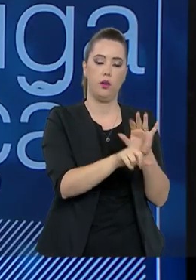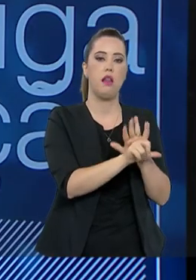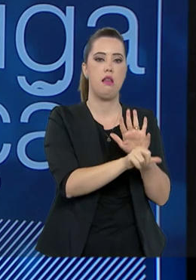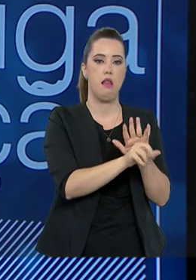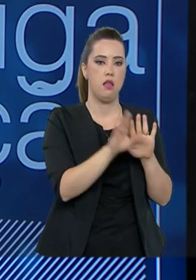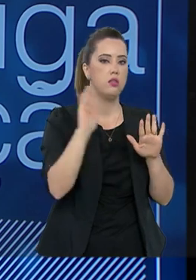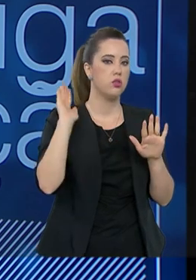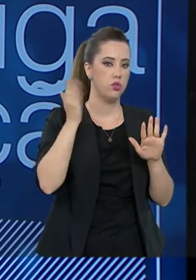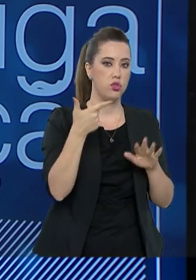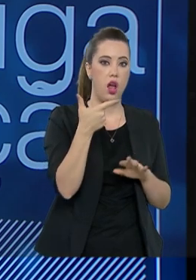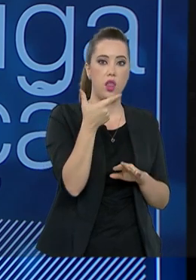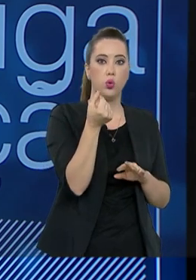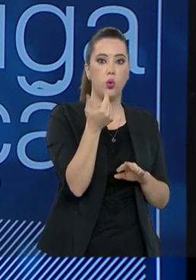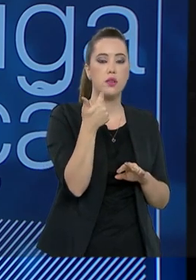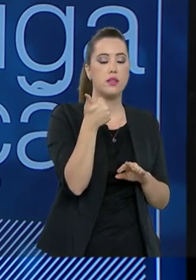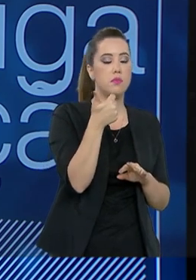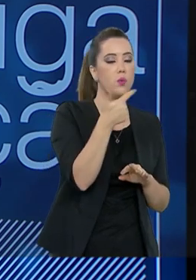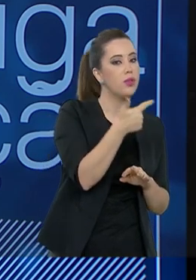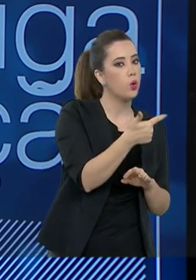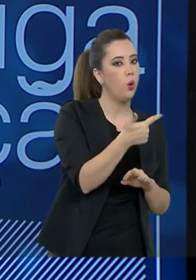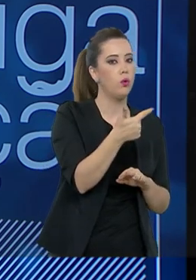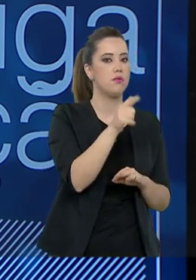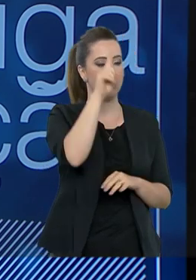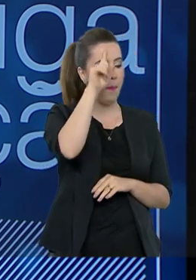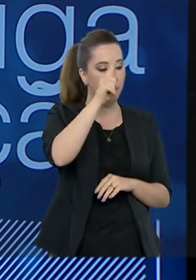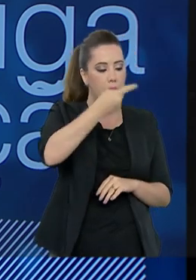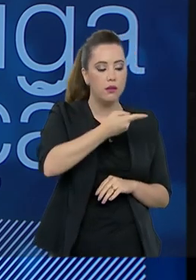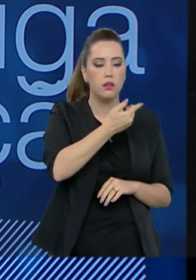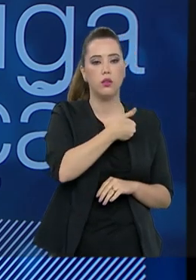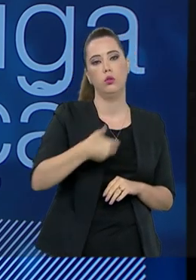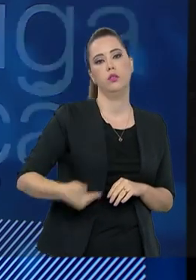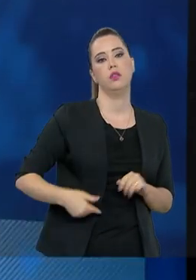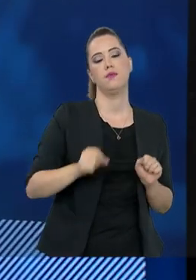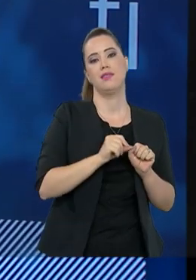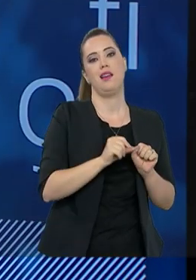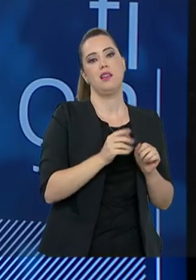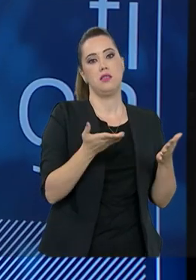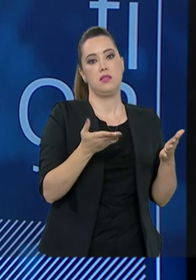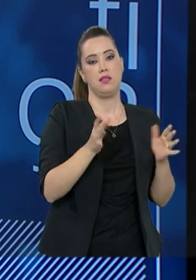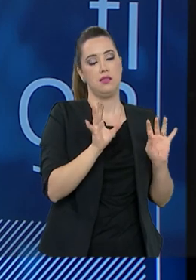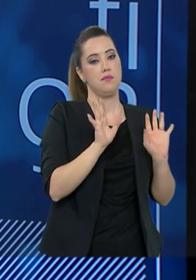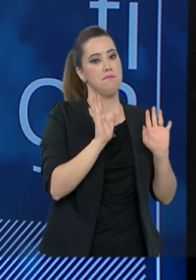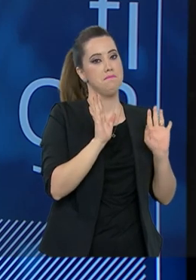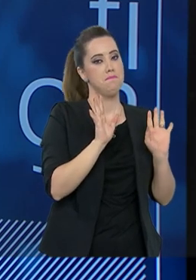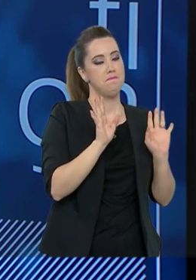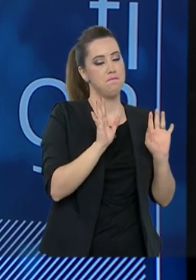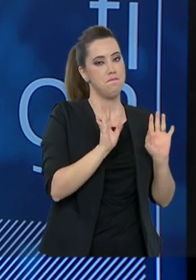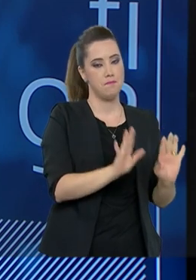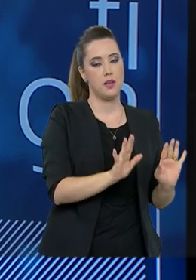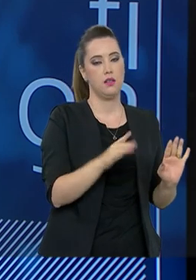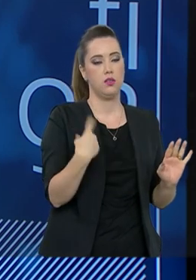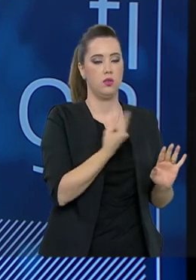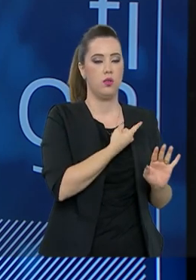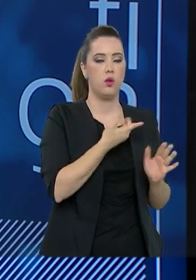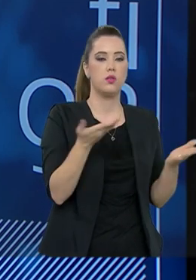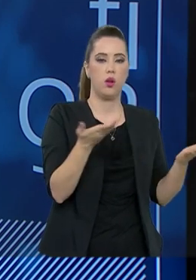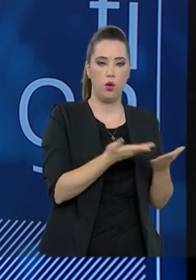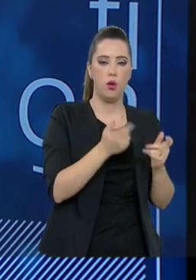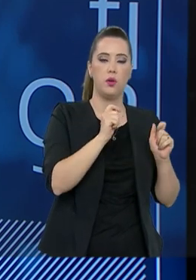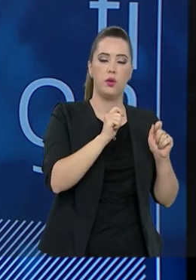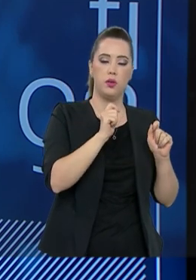desde 2012 já obrigava que o governo fizesse, mas agora que nós conseguimos reunir todas